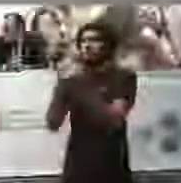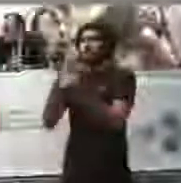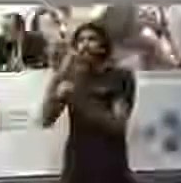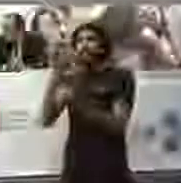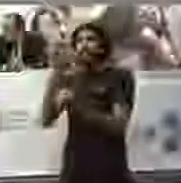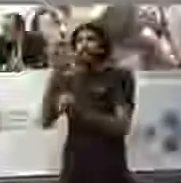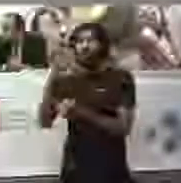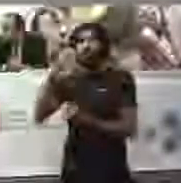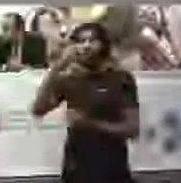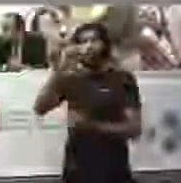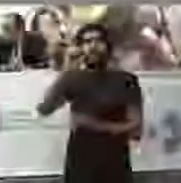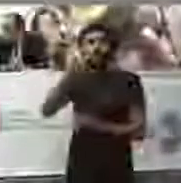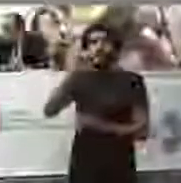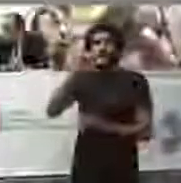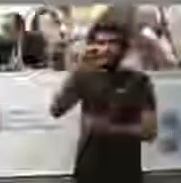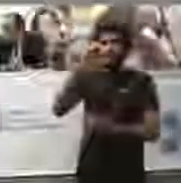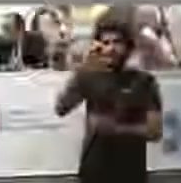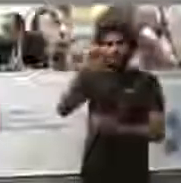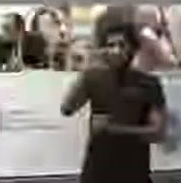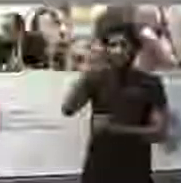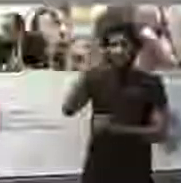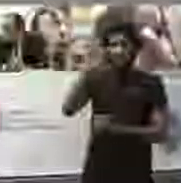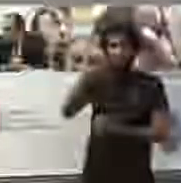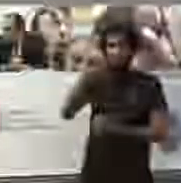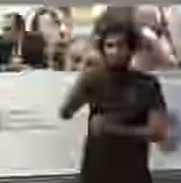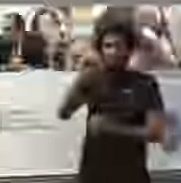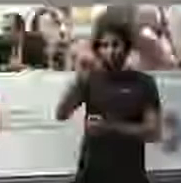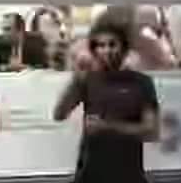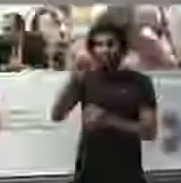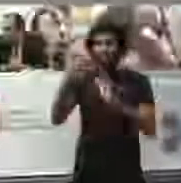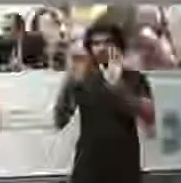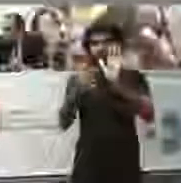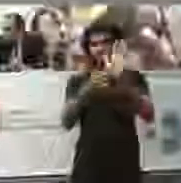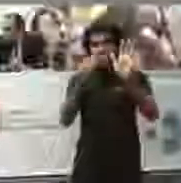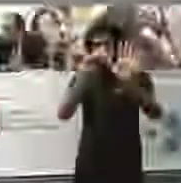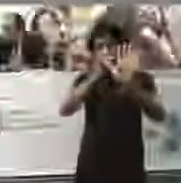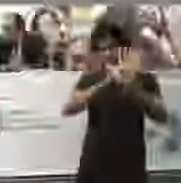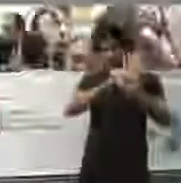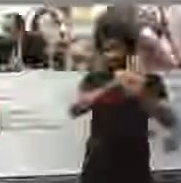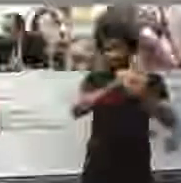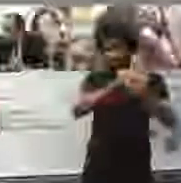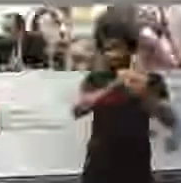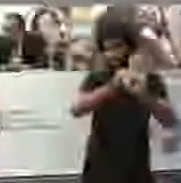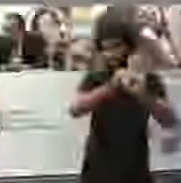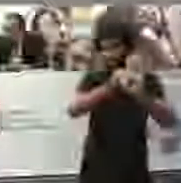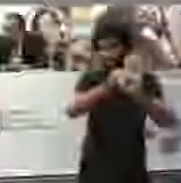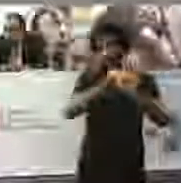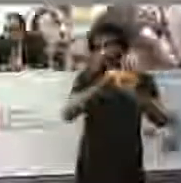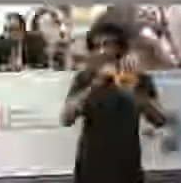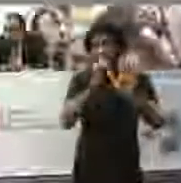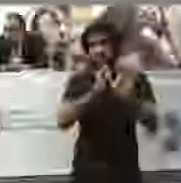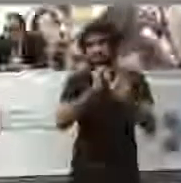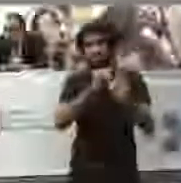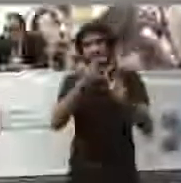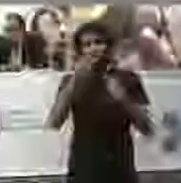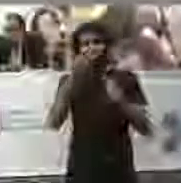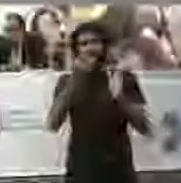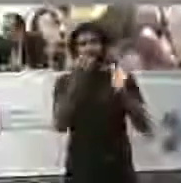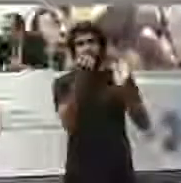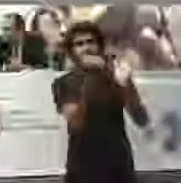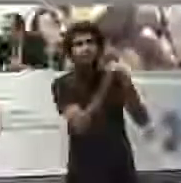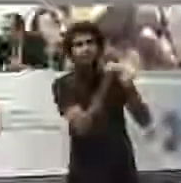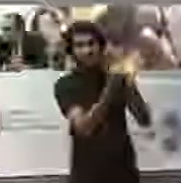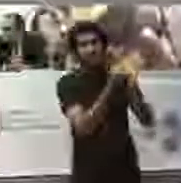né e fala olha eu tinha uma judicialização para dar cetaf u né eu tive com judicialização para determinada marca de dengue tem mesmo